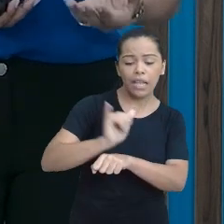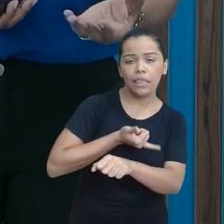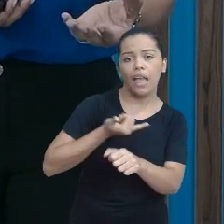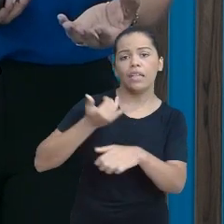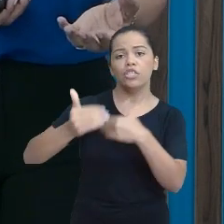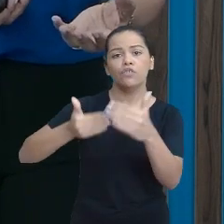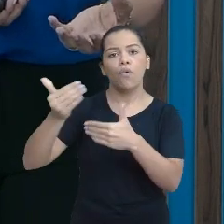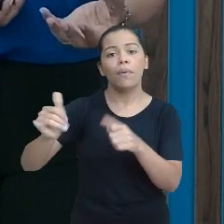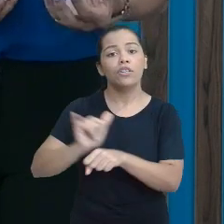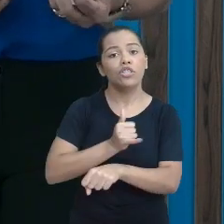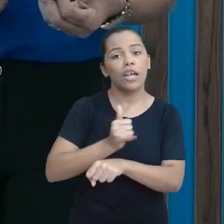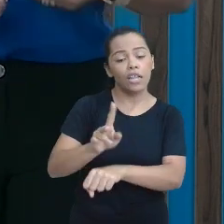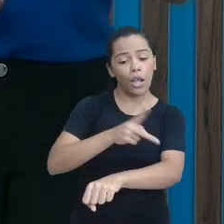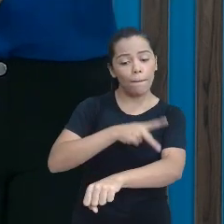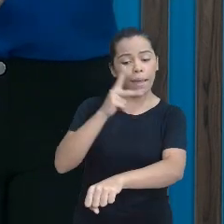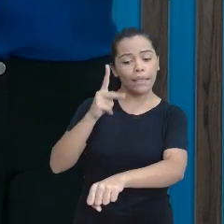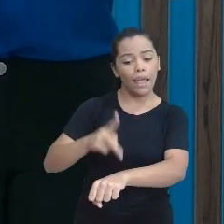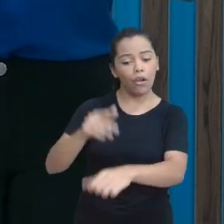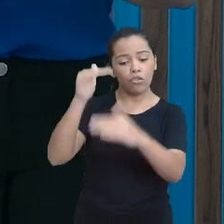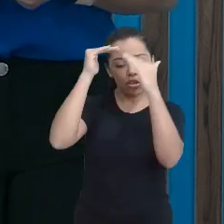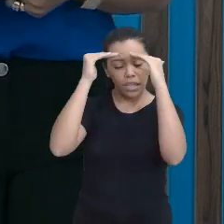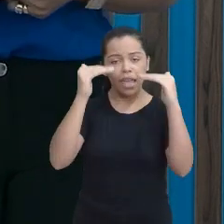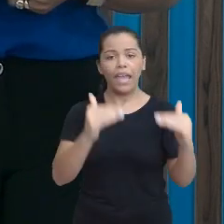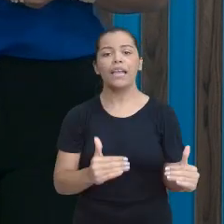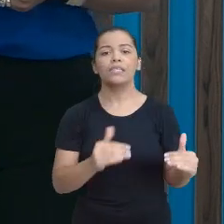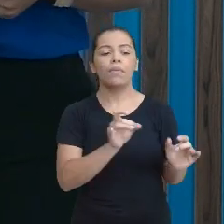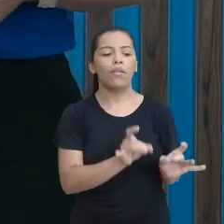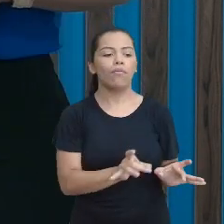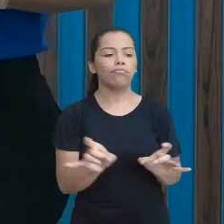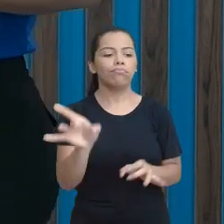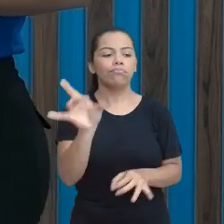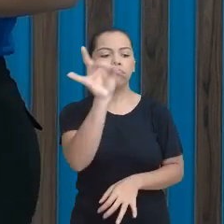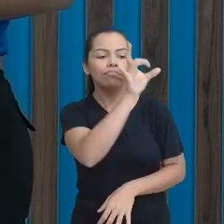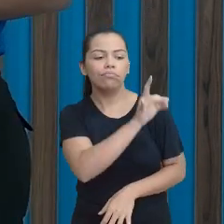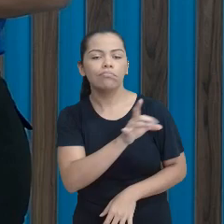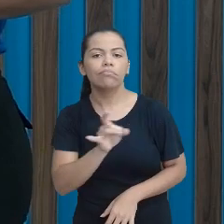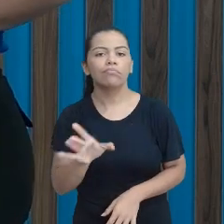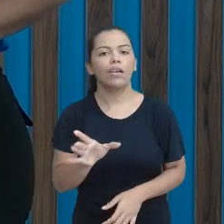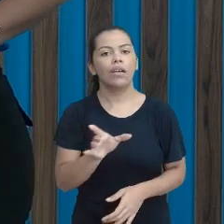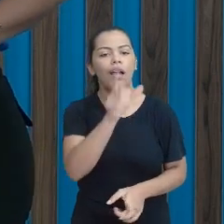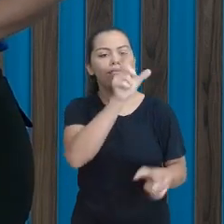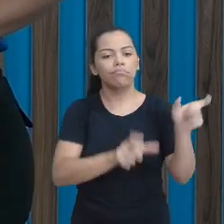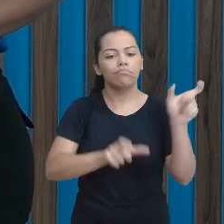estratégias pedagógicas que respeitam a individualidade de cada um.